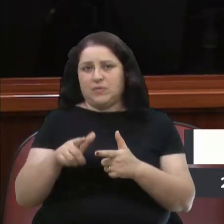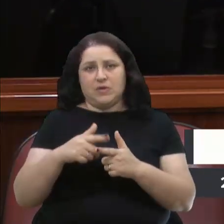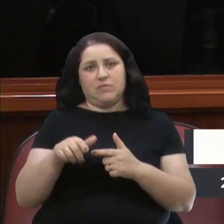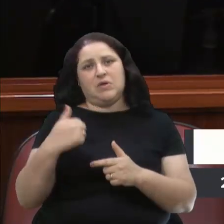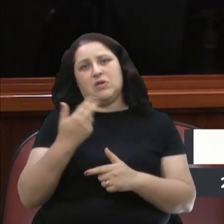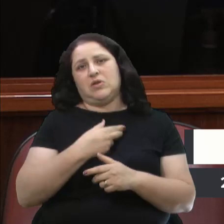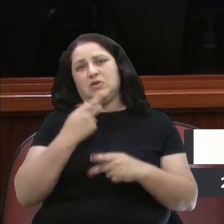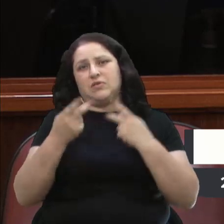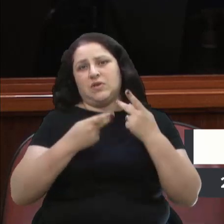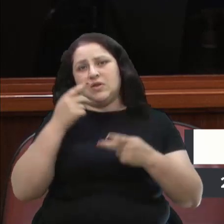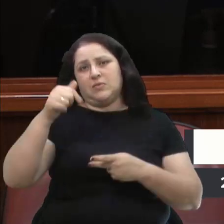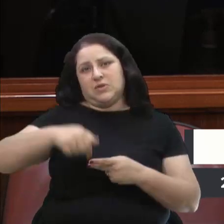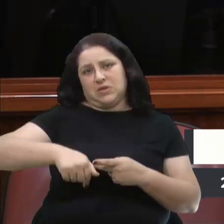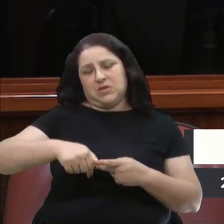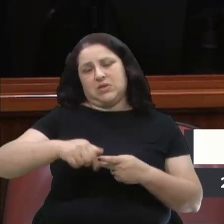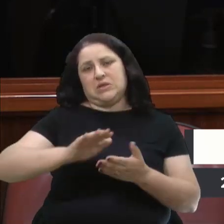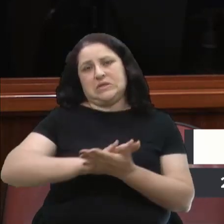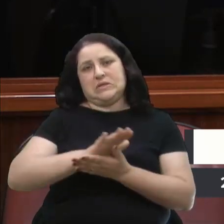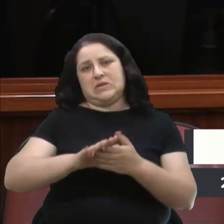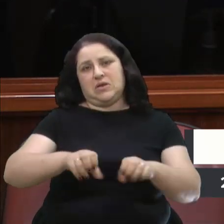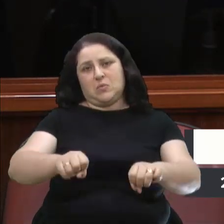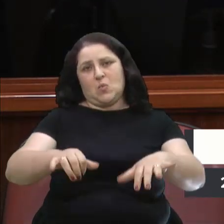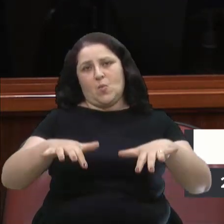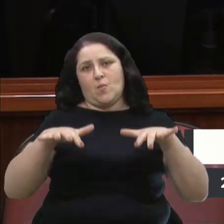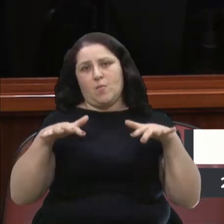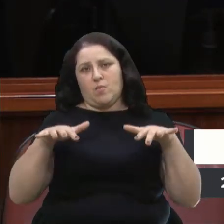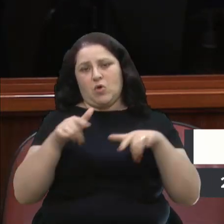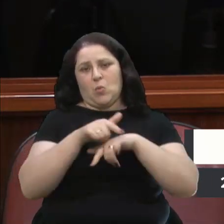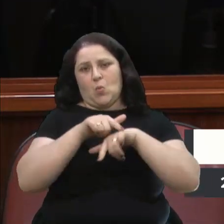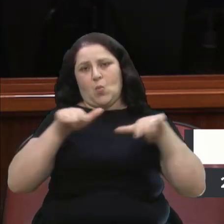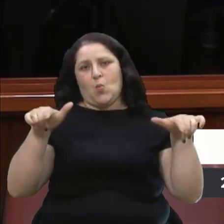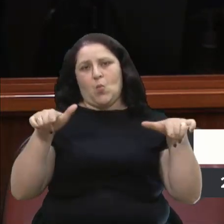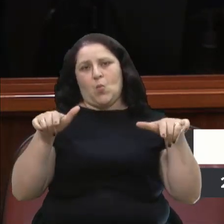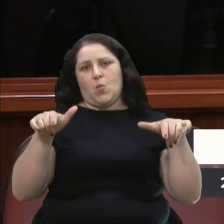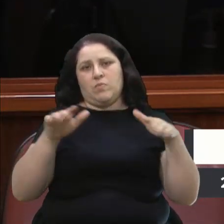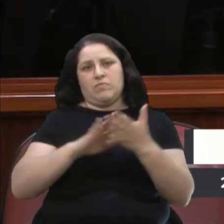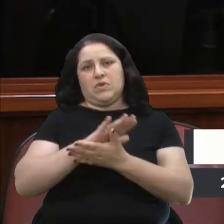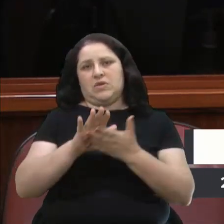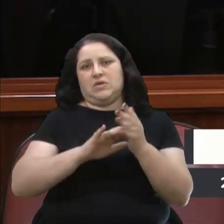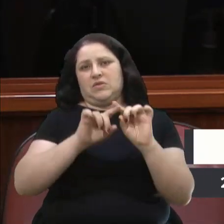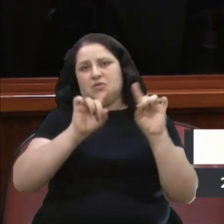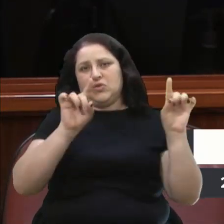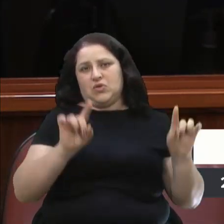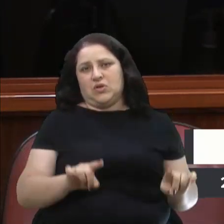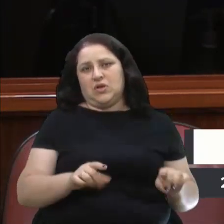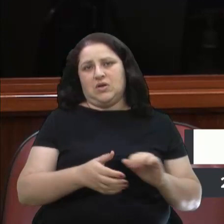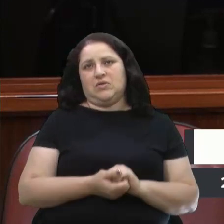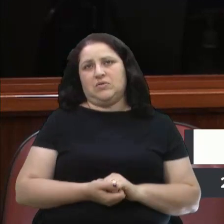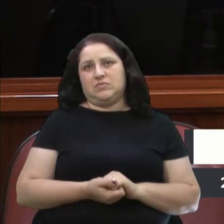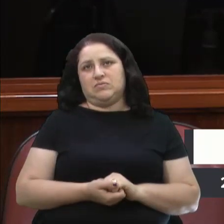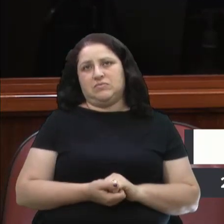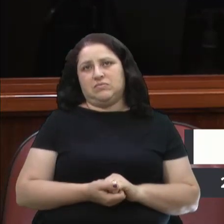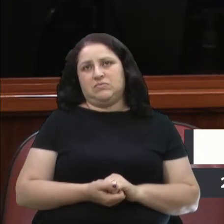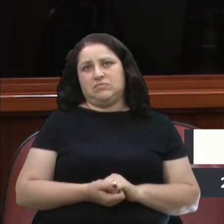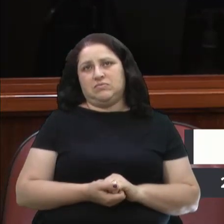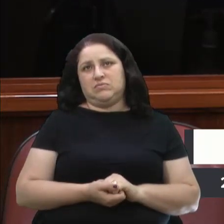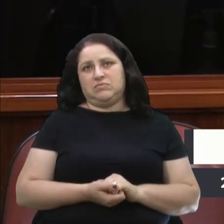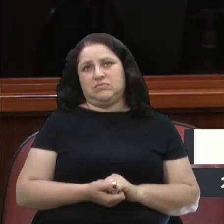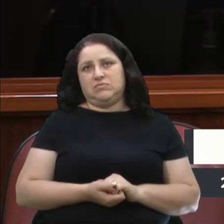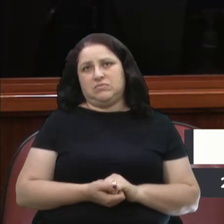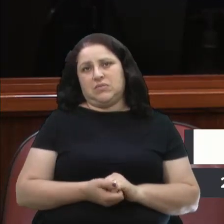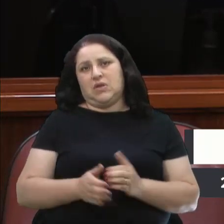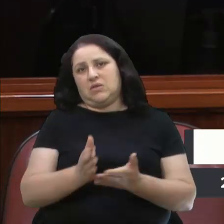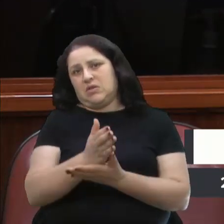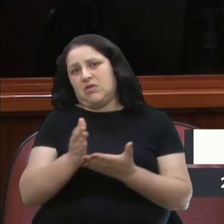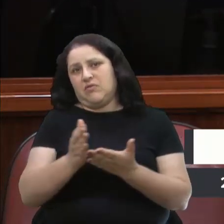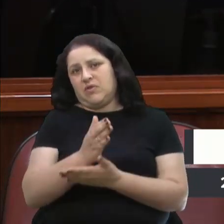estamos falando aqui sem plateia, né? Estamos falando sem plateia, sem os servidores, e aí talvez